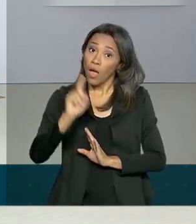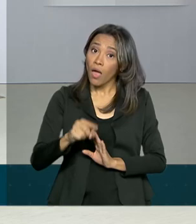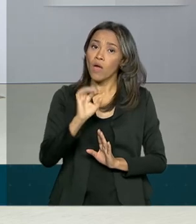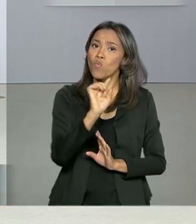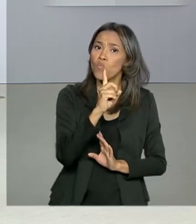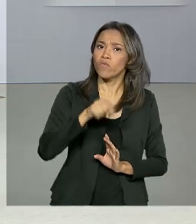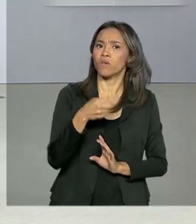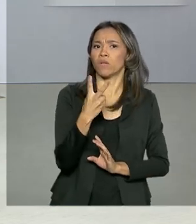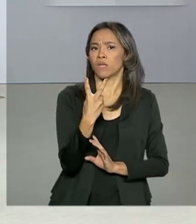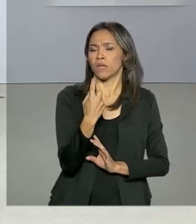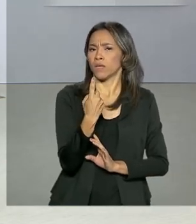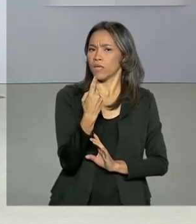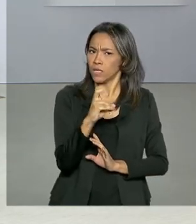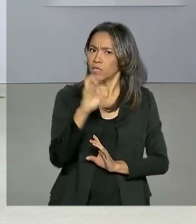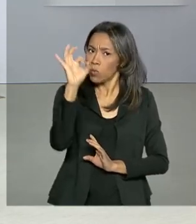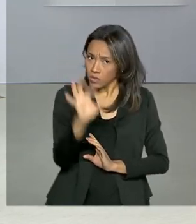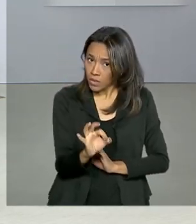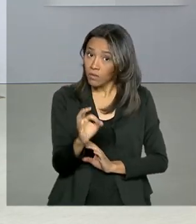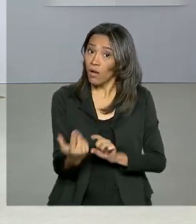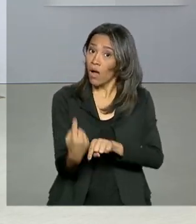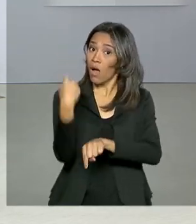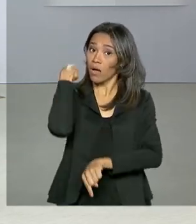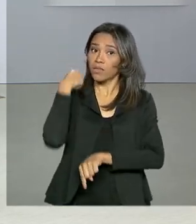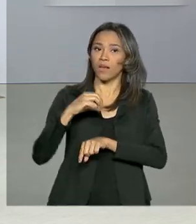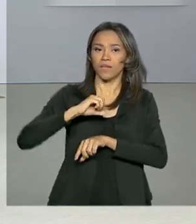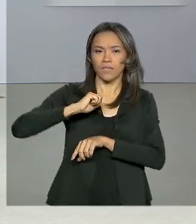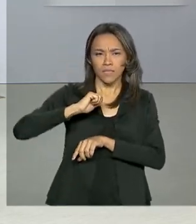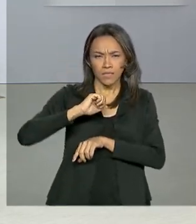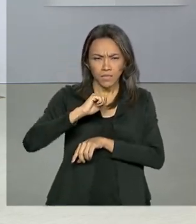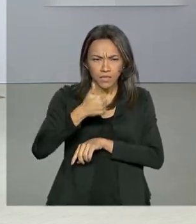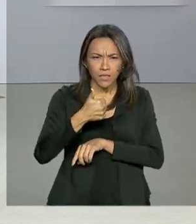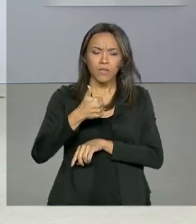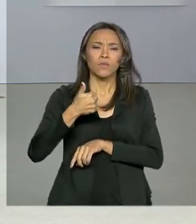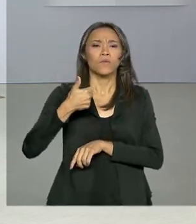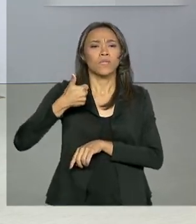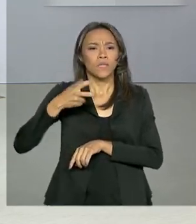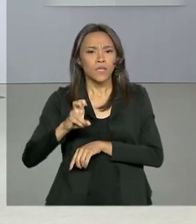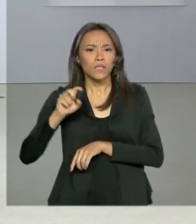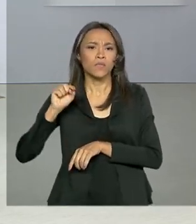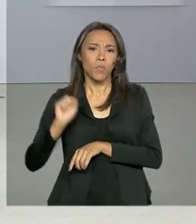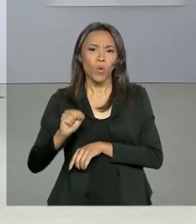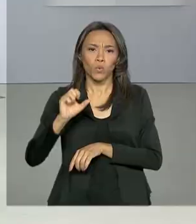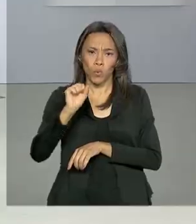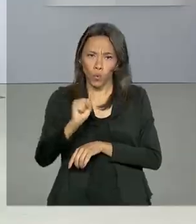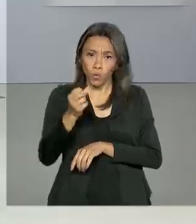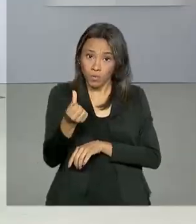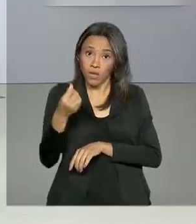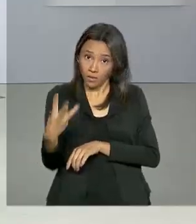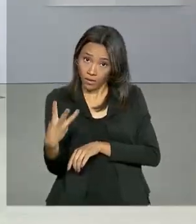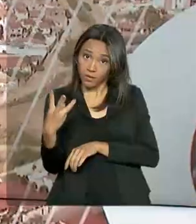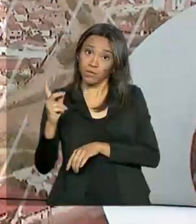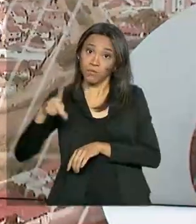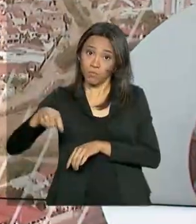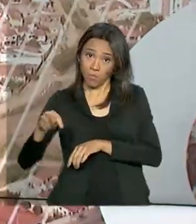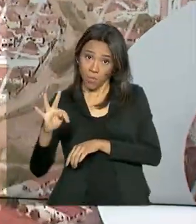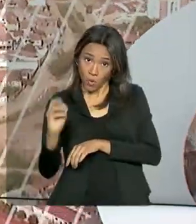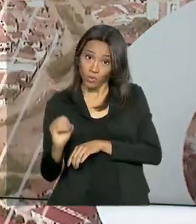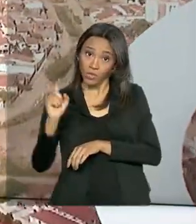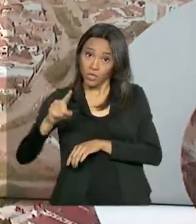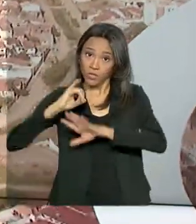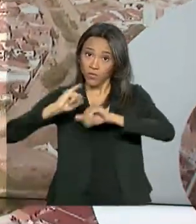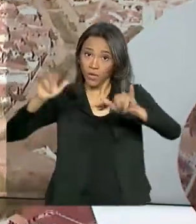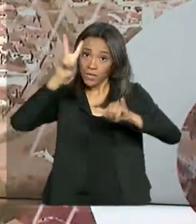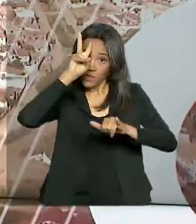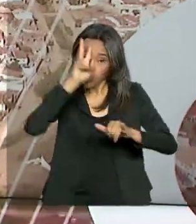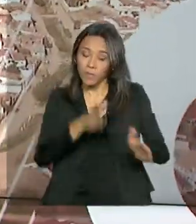anterior. O recorde até então era de 115,863 pontos, registrados na segunda-feira. Operação